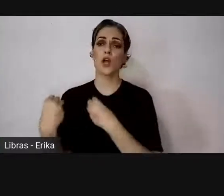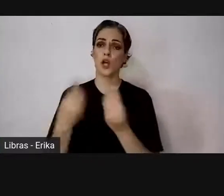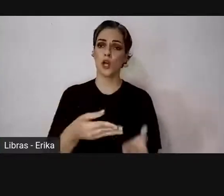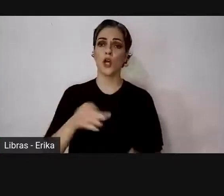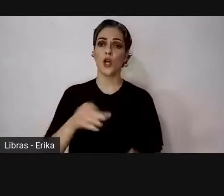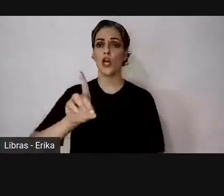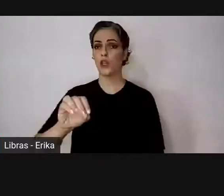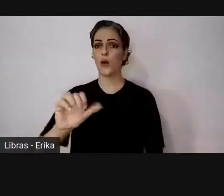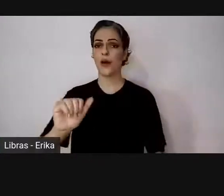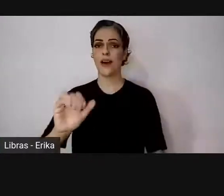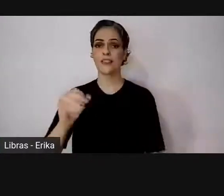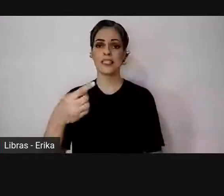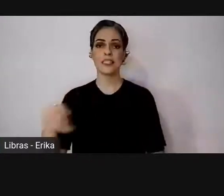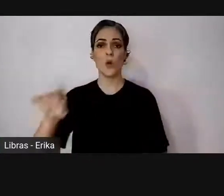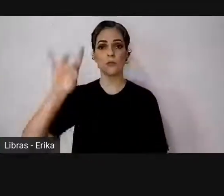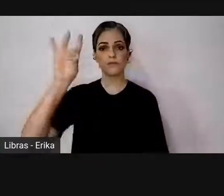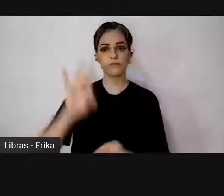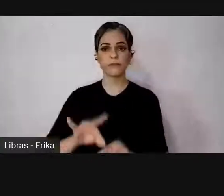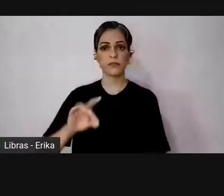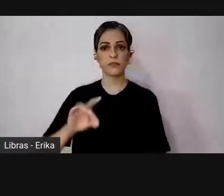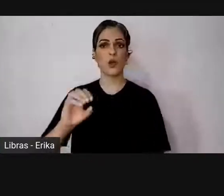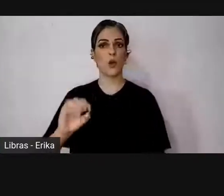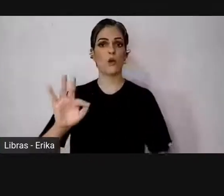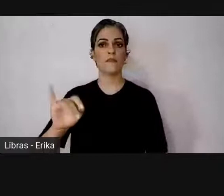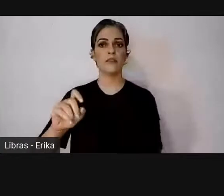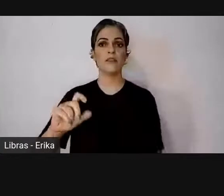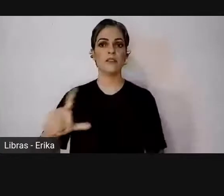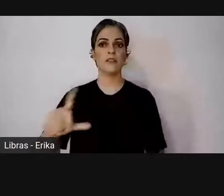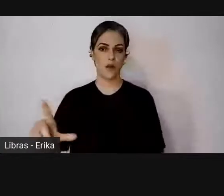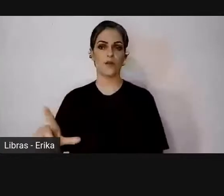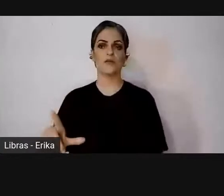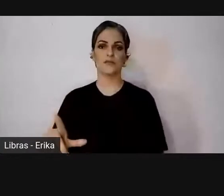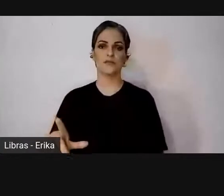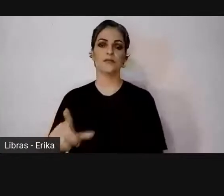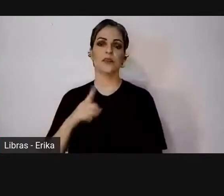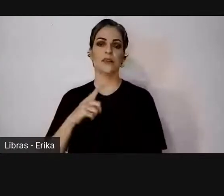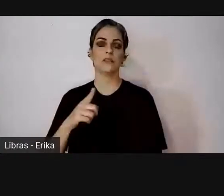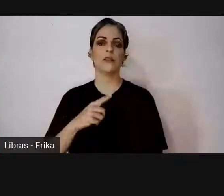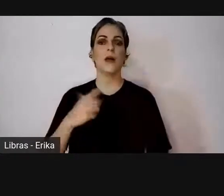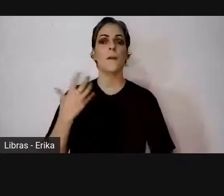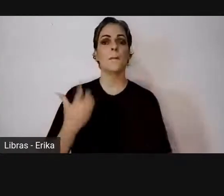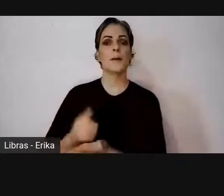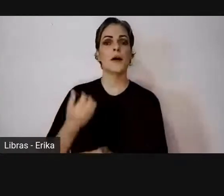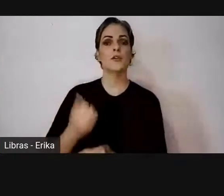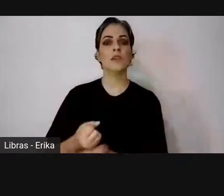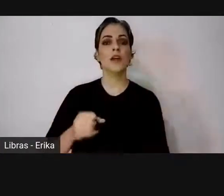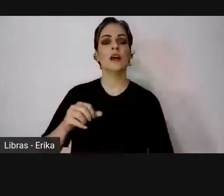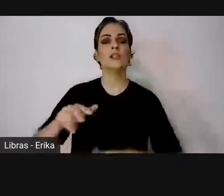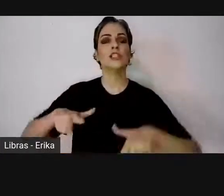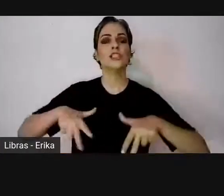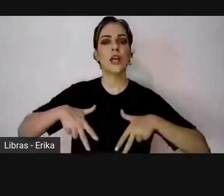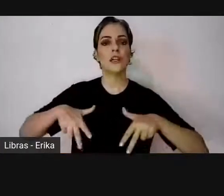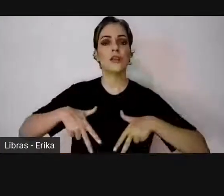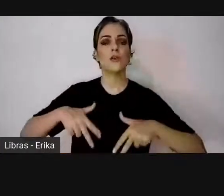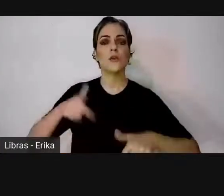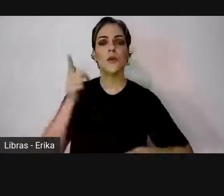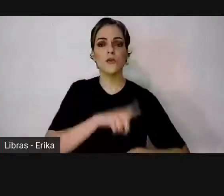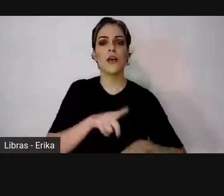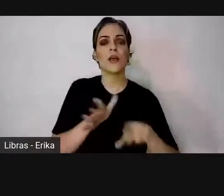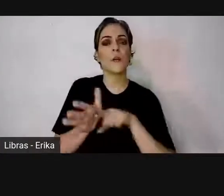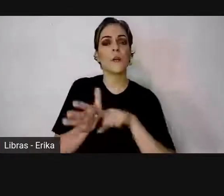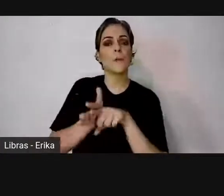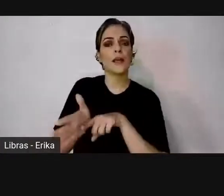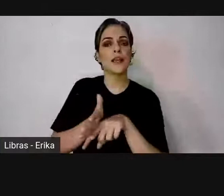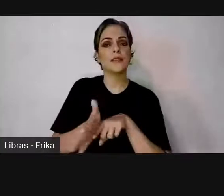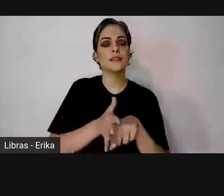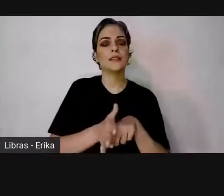para fazer. A gente teve um banco de dados de gênero, dos projetos de gênero, que você podia fazer pesquisa online, eu acho que isso